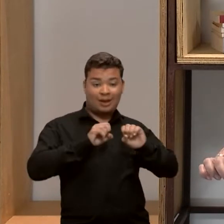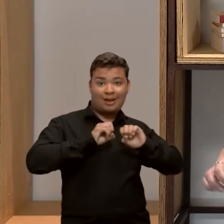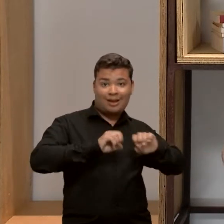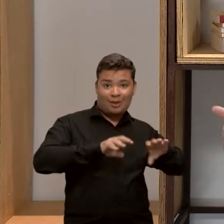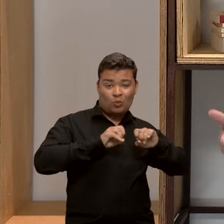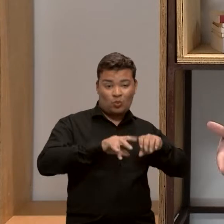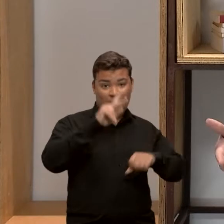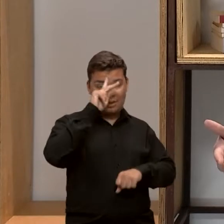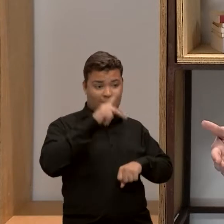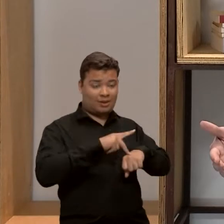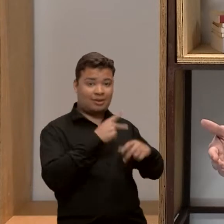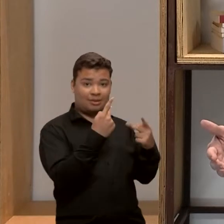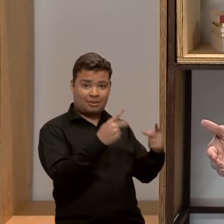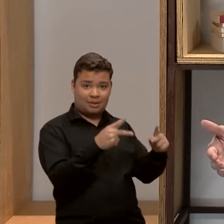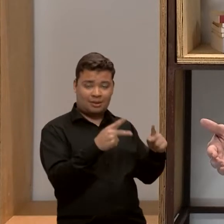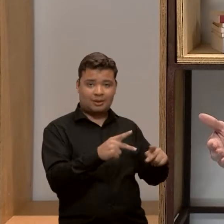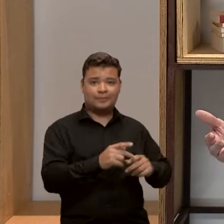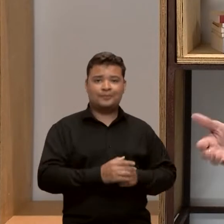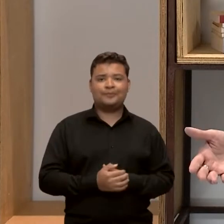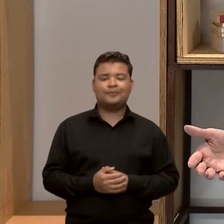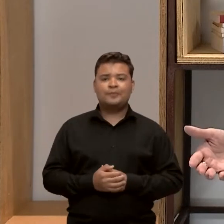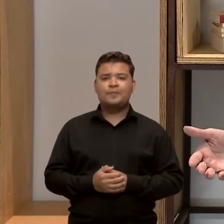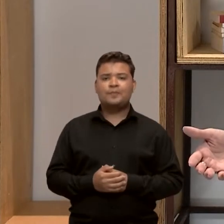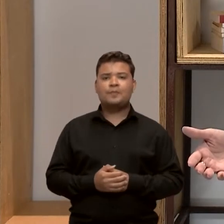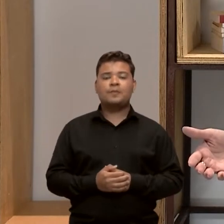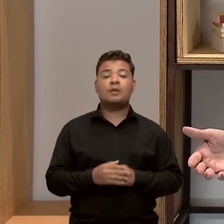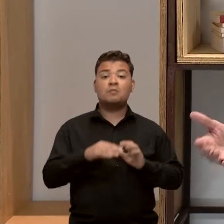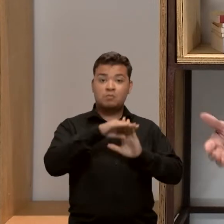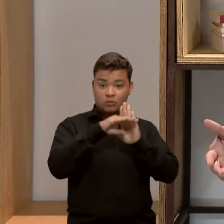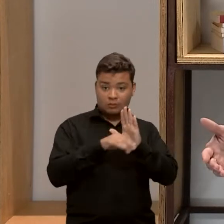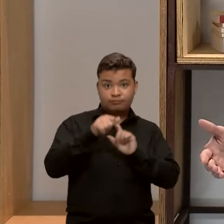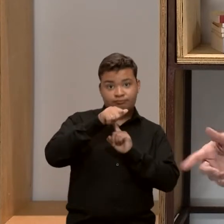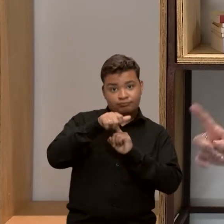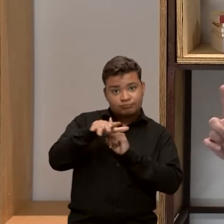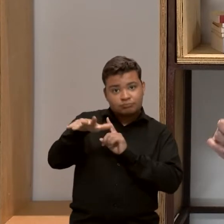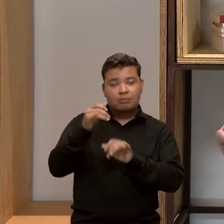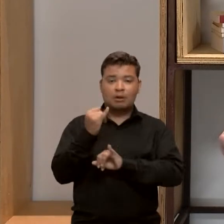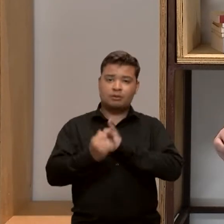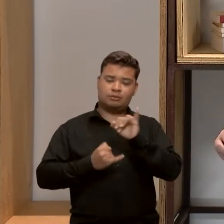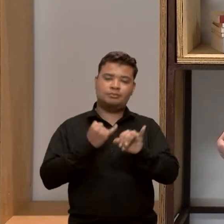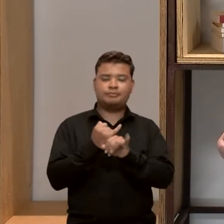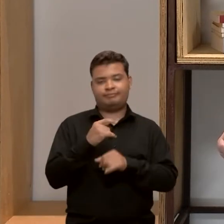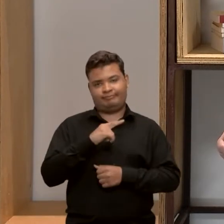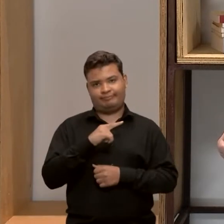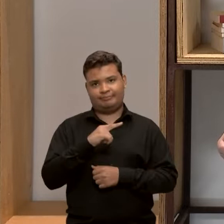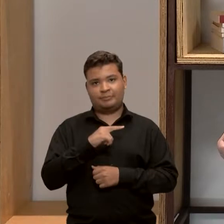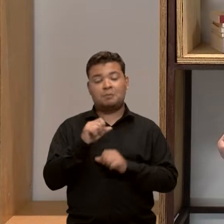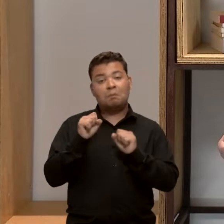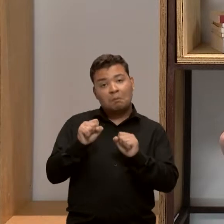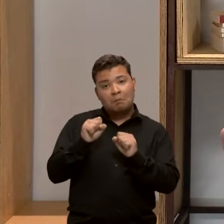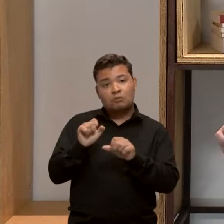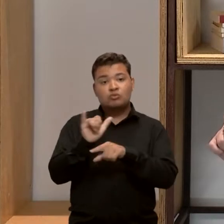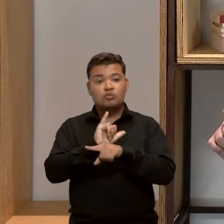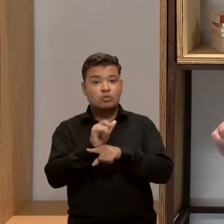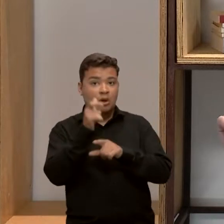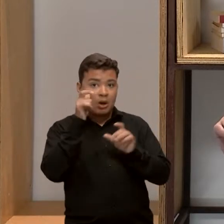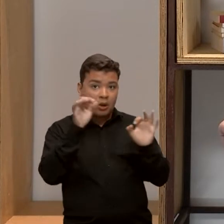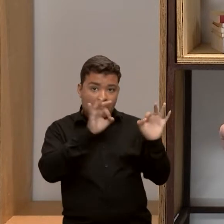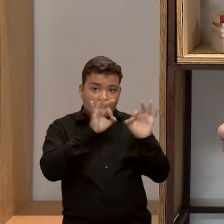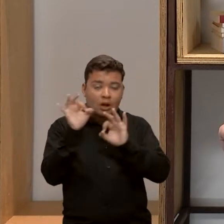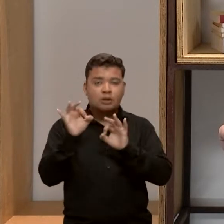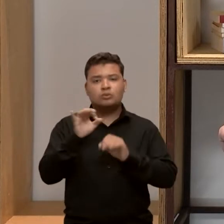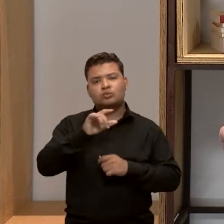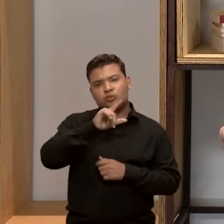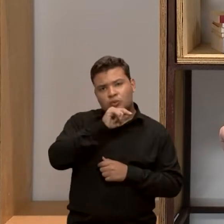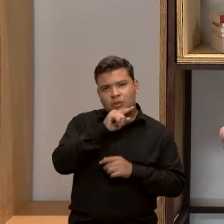emancipadora. Nosso programa é transmitido pela internet. Acompanhe no nosso canal no YouTube, no Twitter e